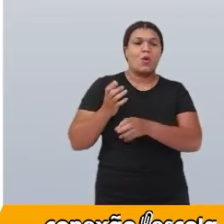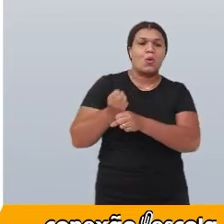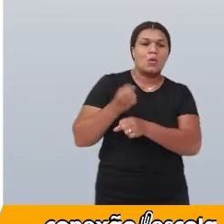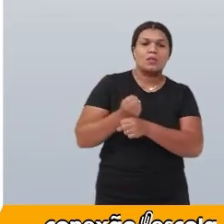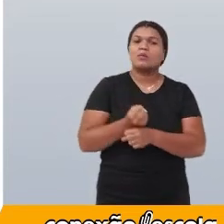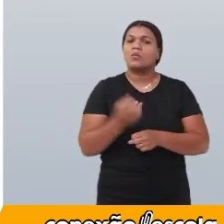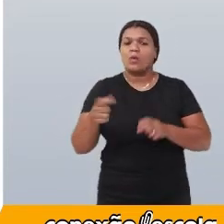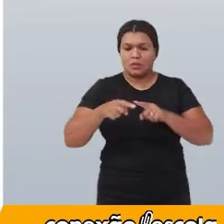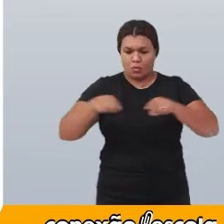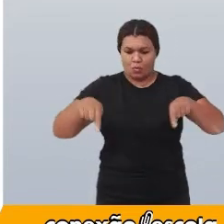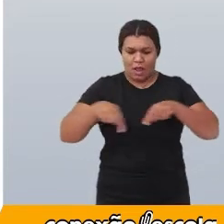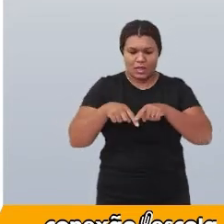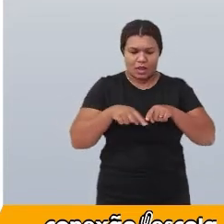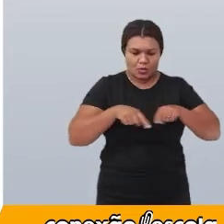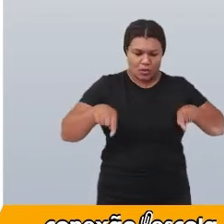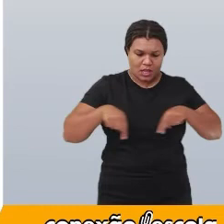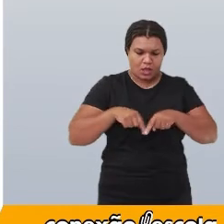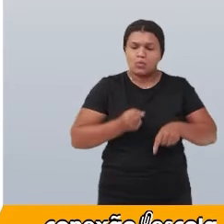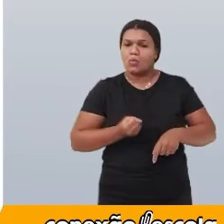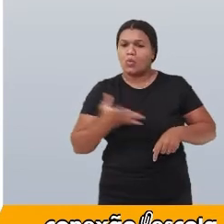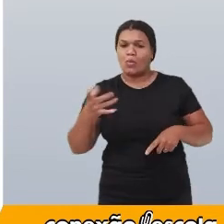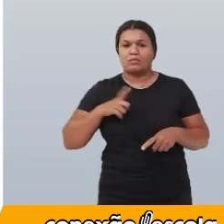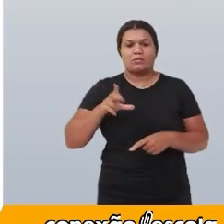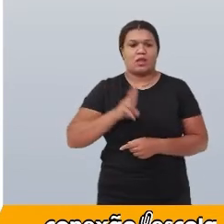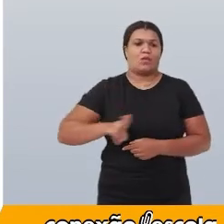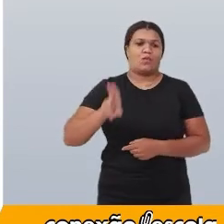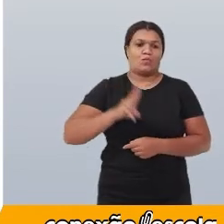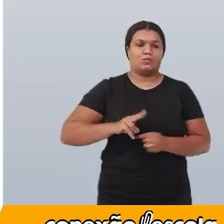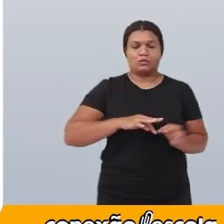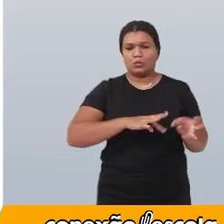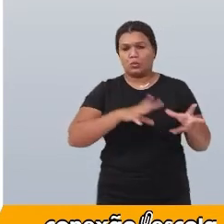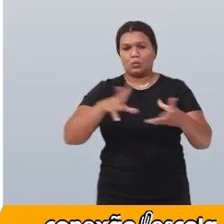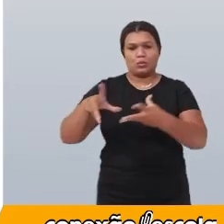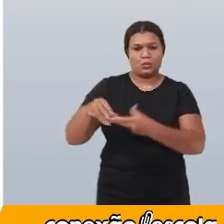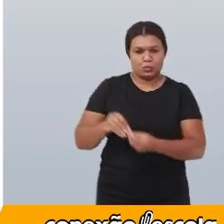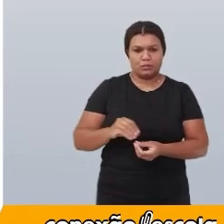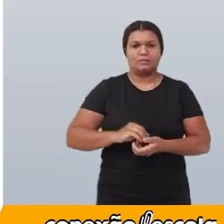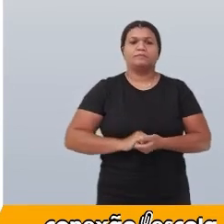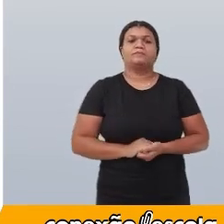foram utilizados nessa área total.